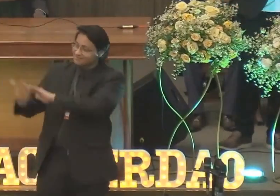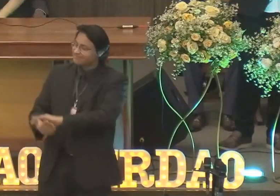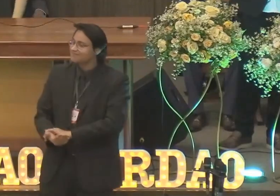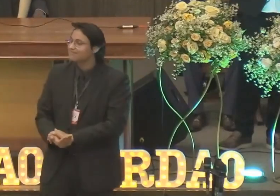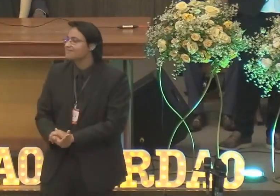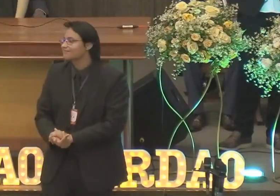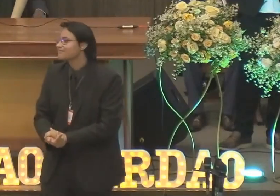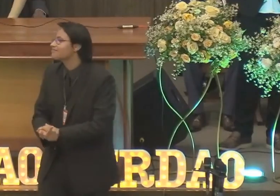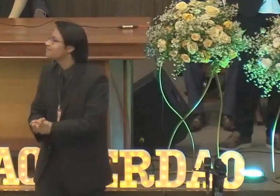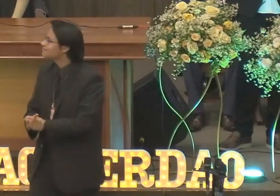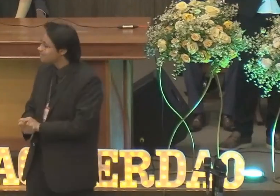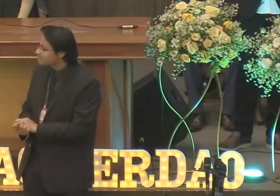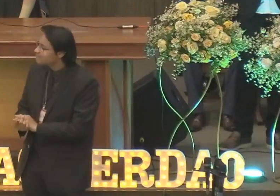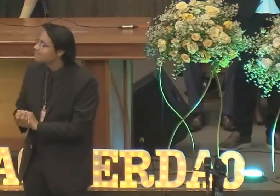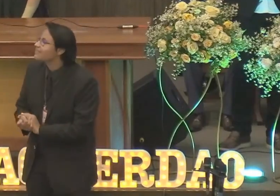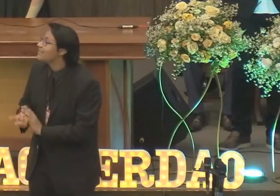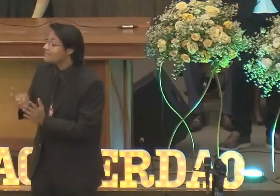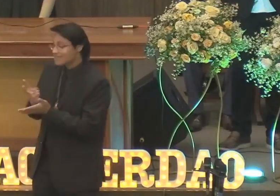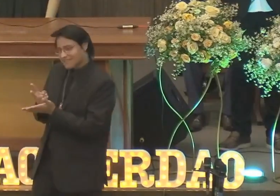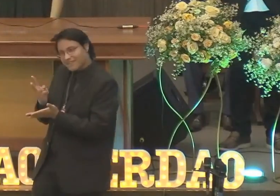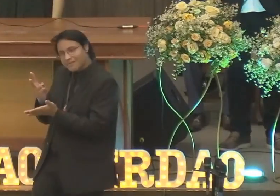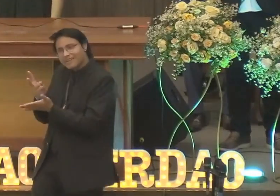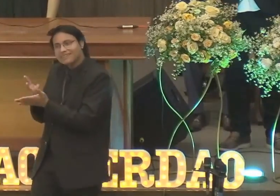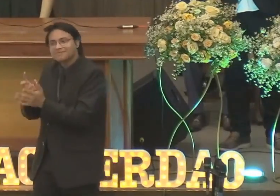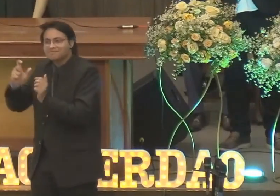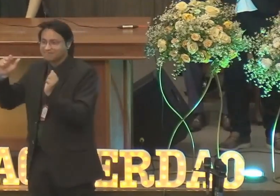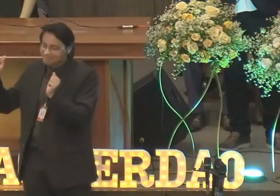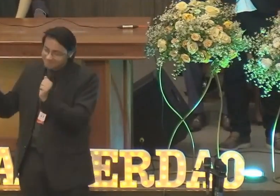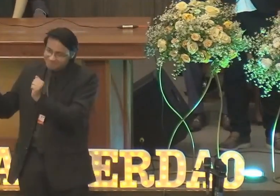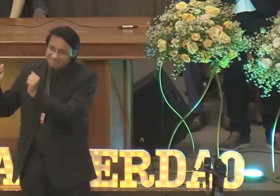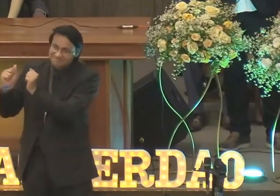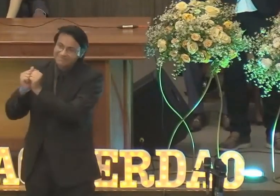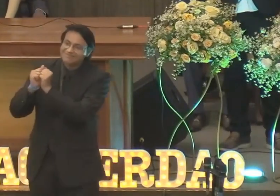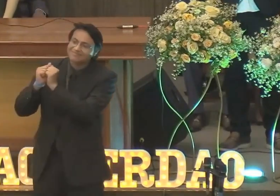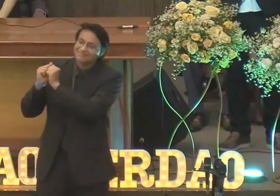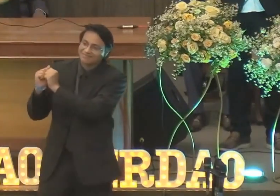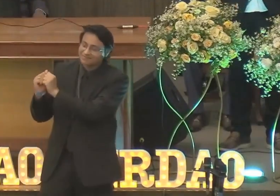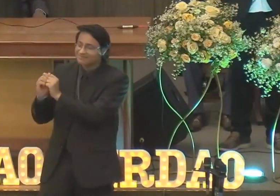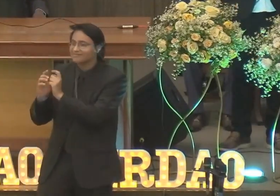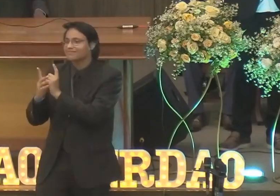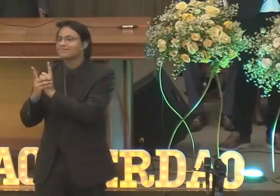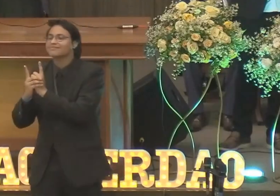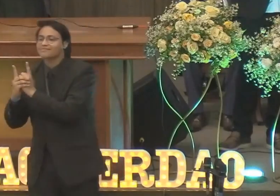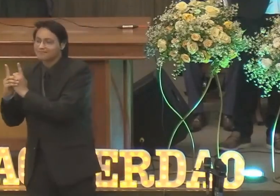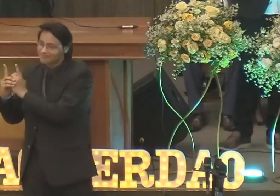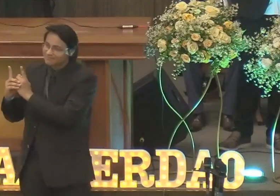nos seus abraços de poder.